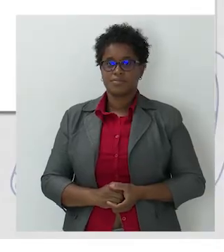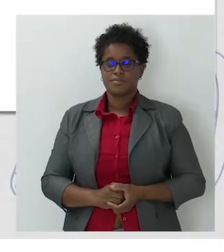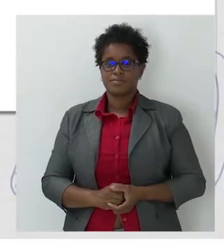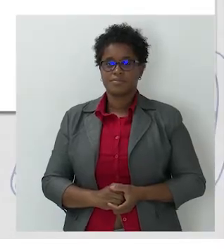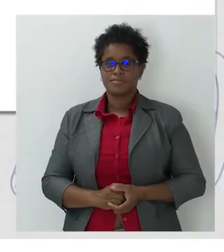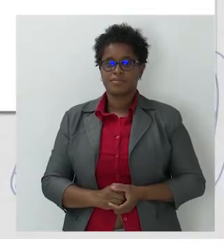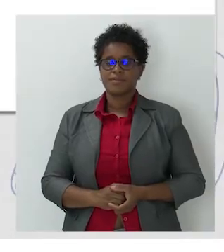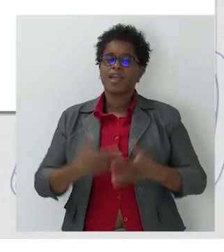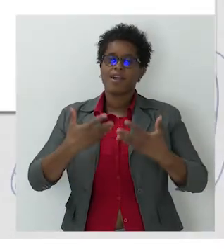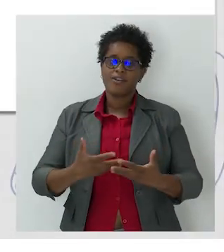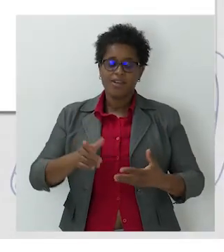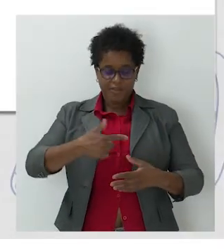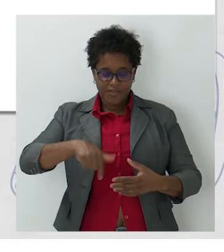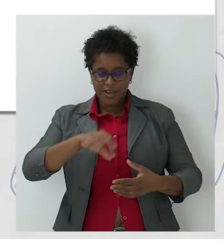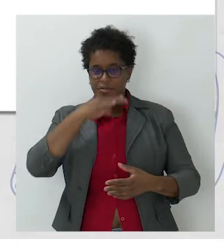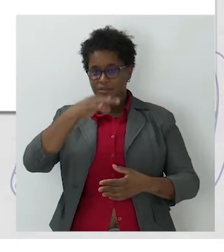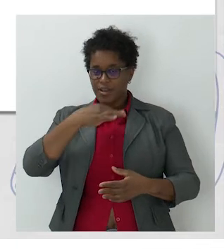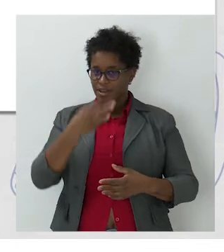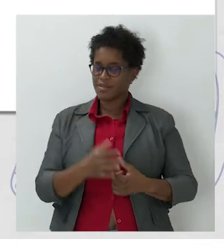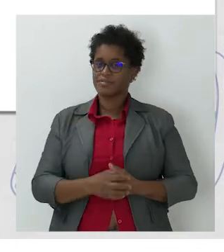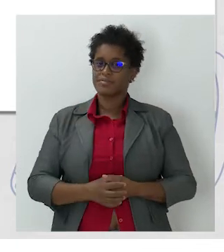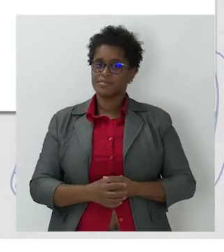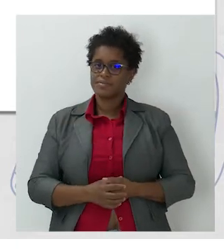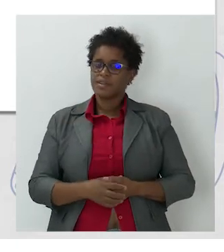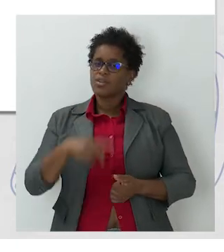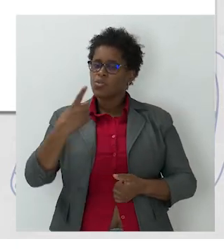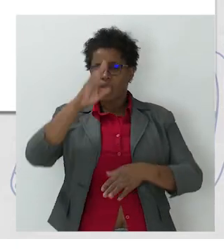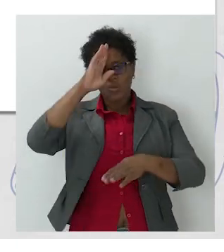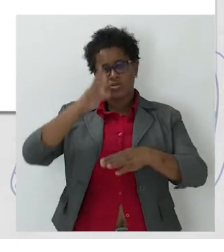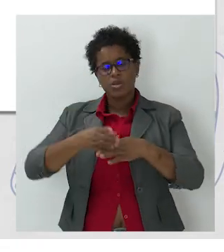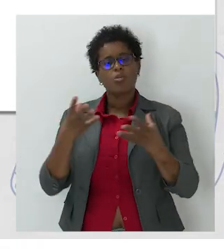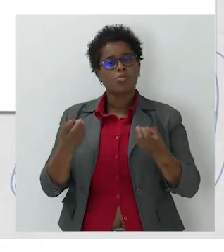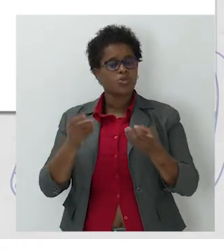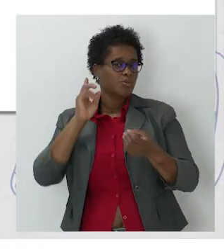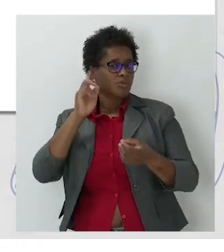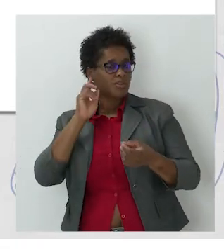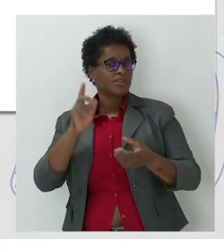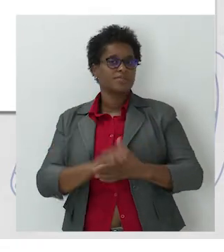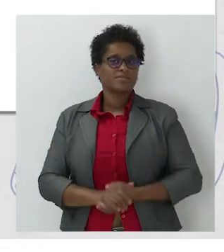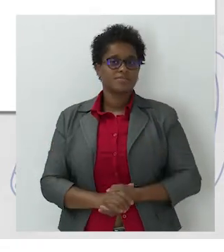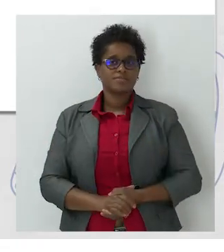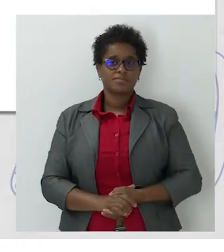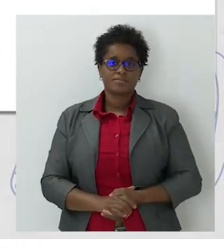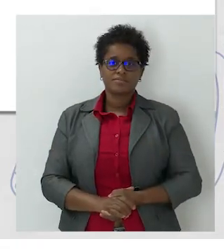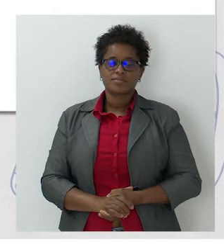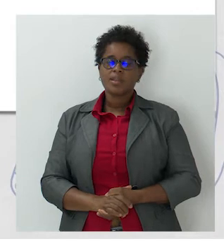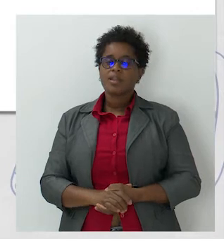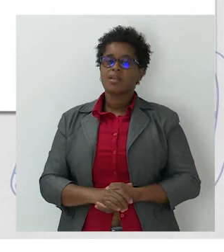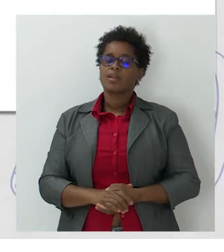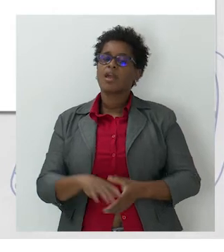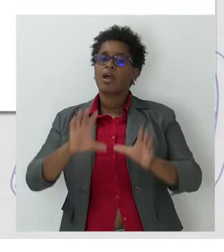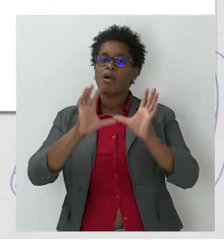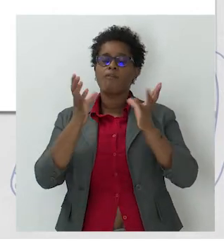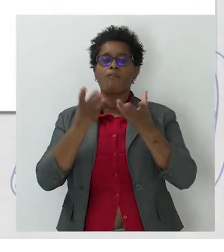Agora vamos falar de um facto muito importante, que é a